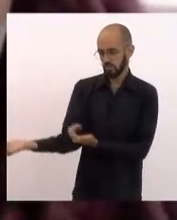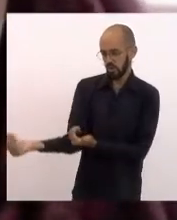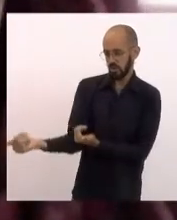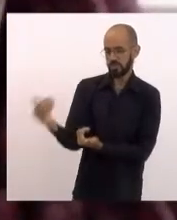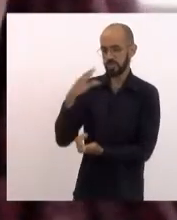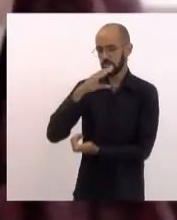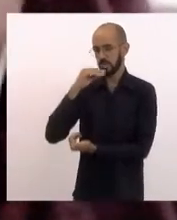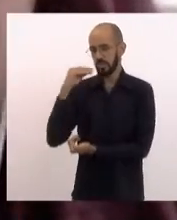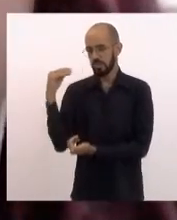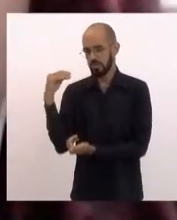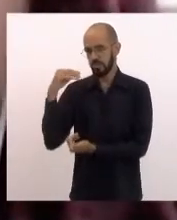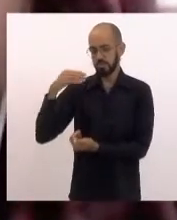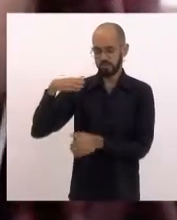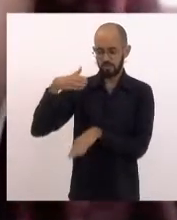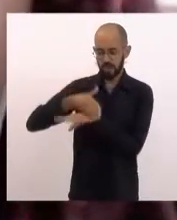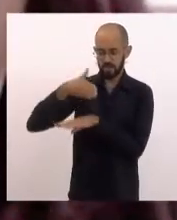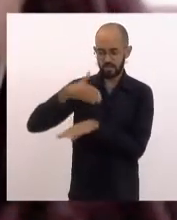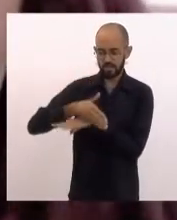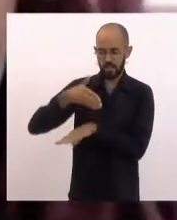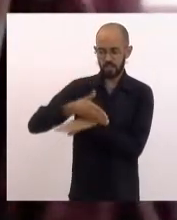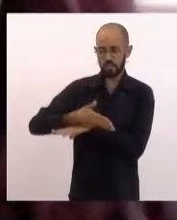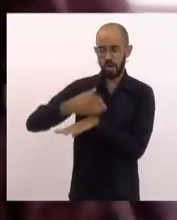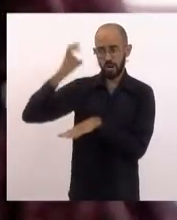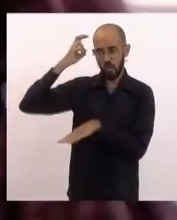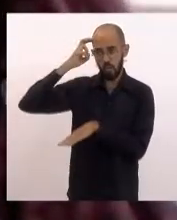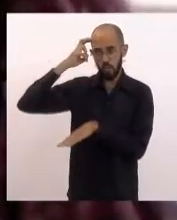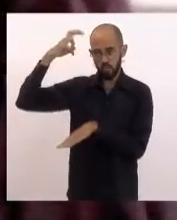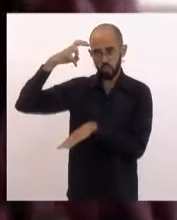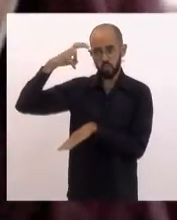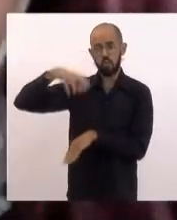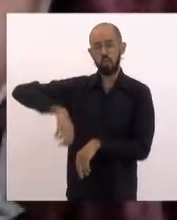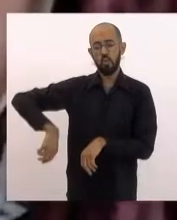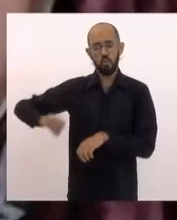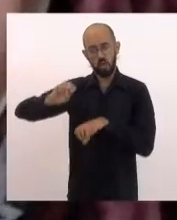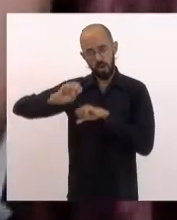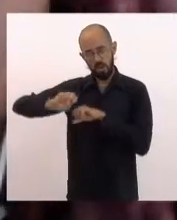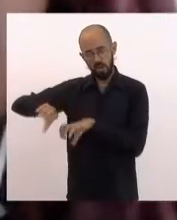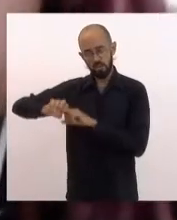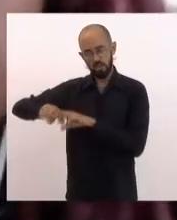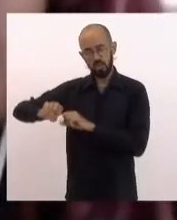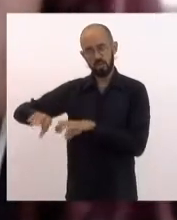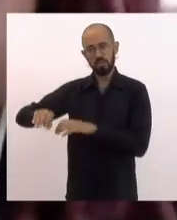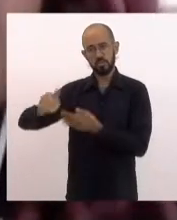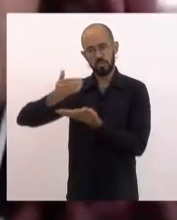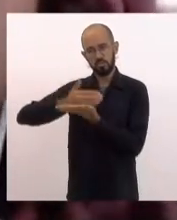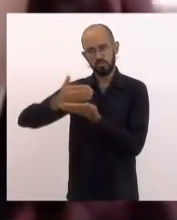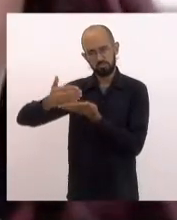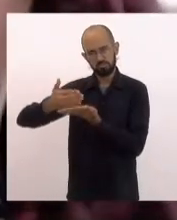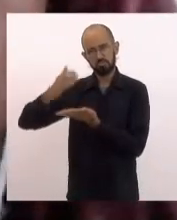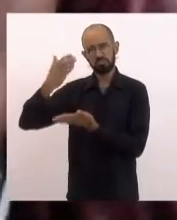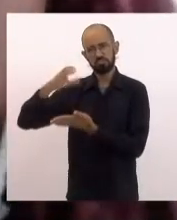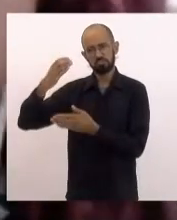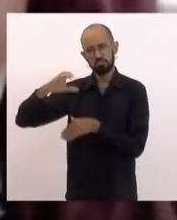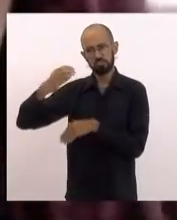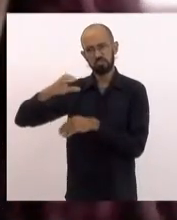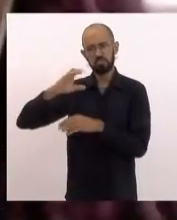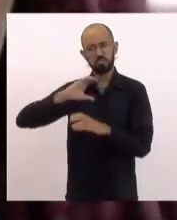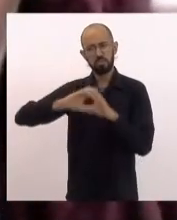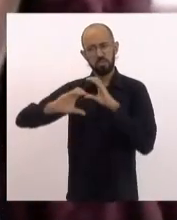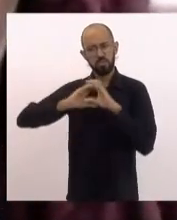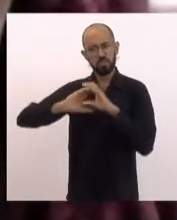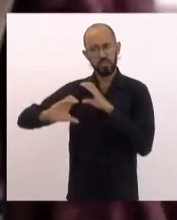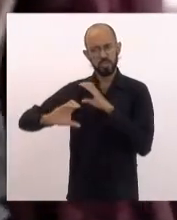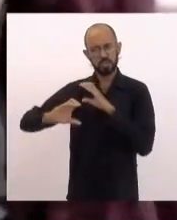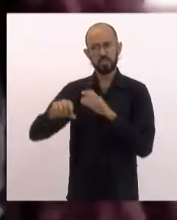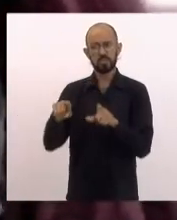jovens, com acesso à cultura, acesso à educação, iniciação científica, comunicação.